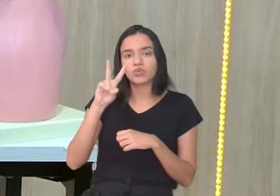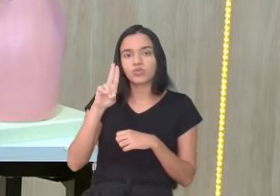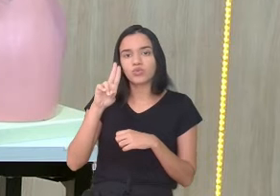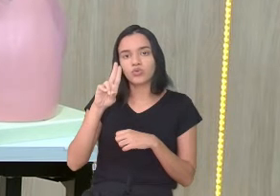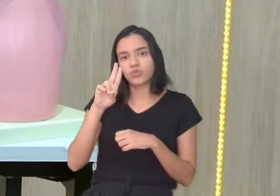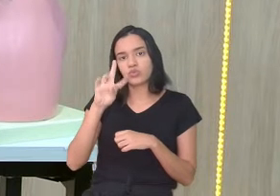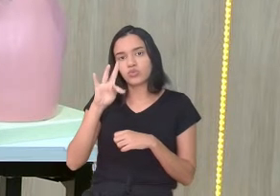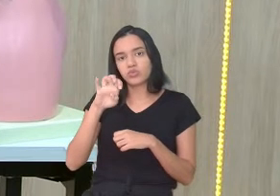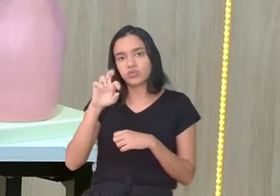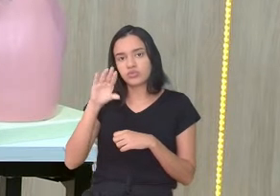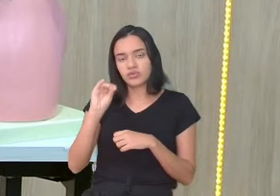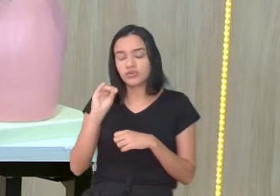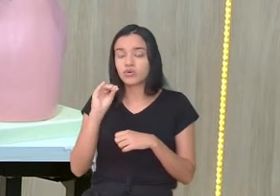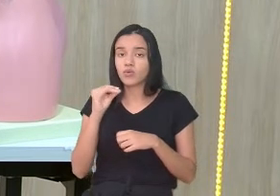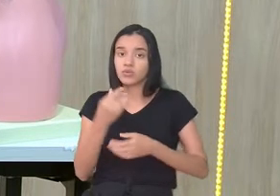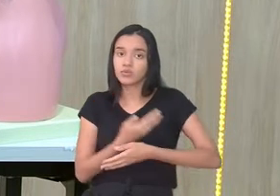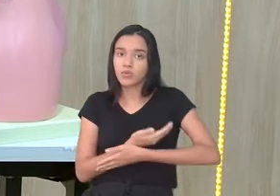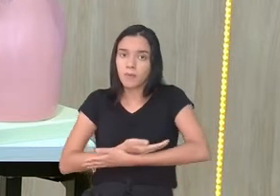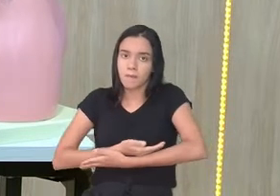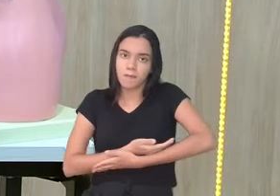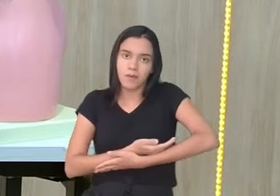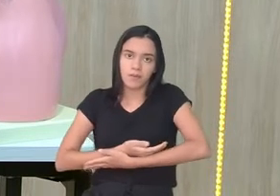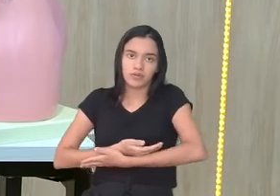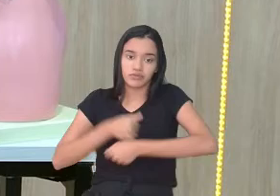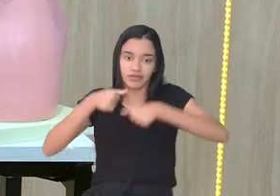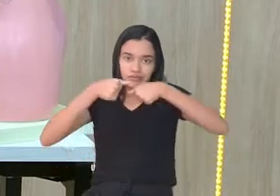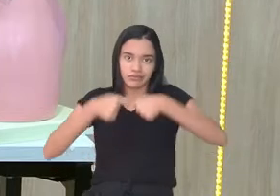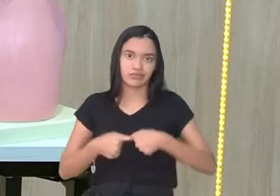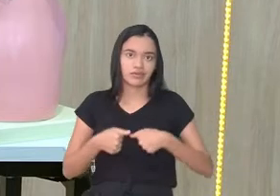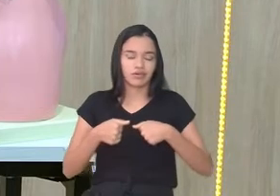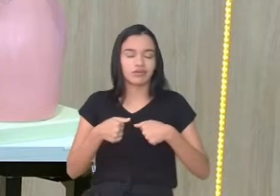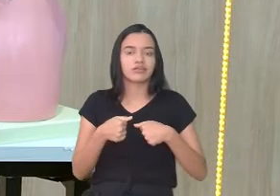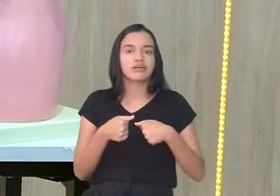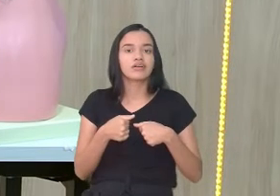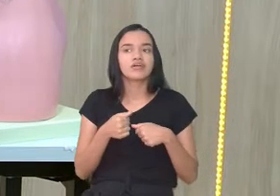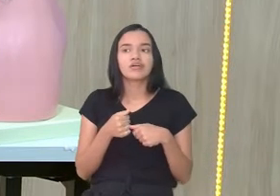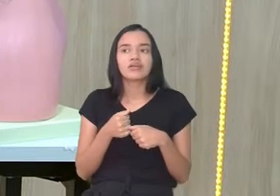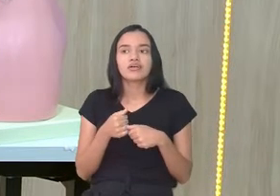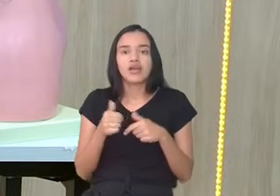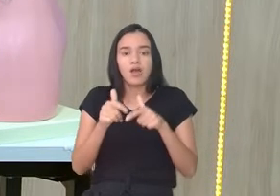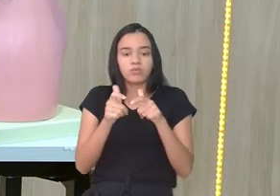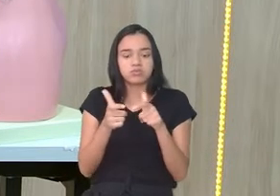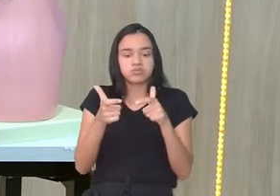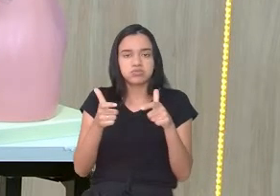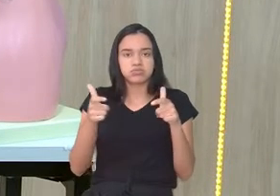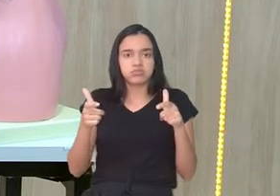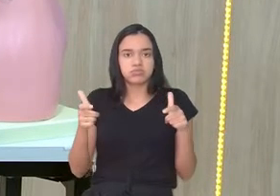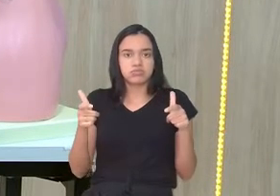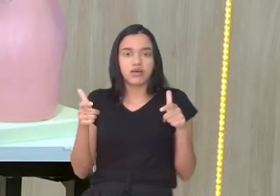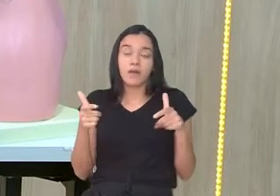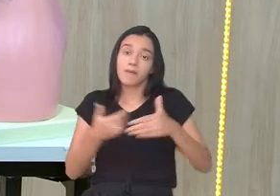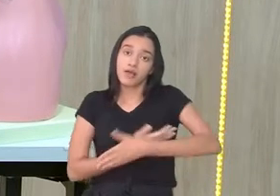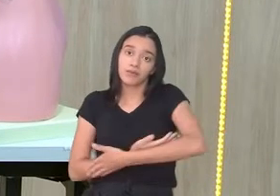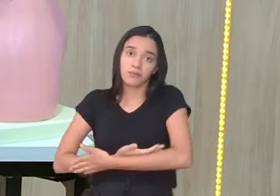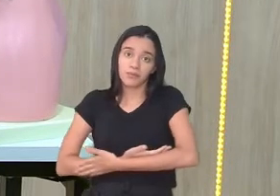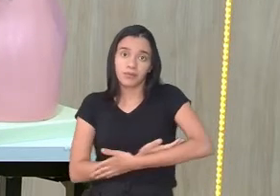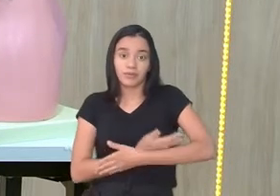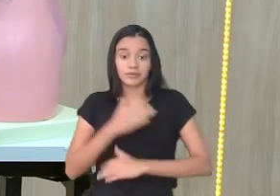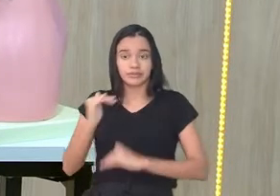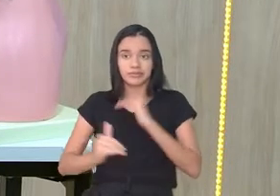é aqui dentro, onde o bebezinho vai ficar e as paredes vão elastecer para que ele possa